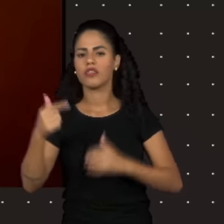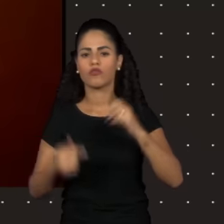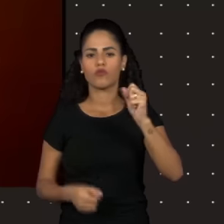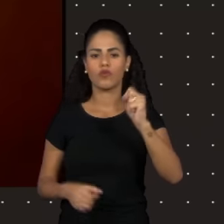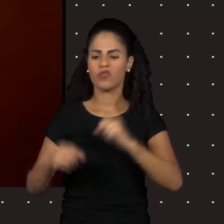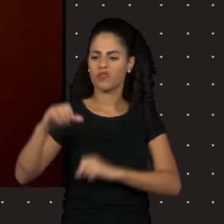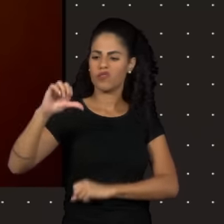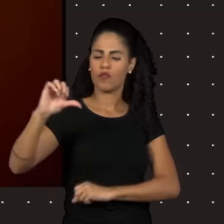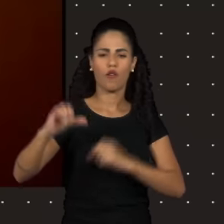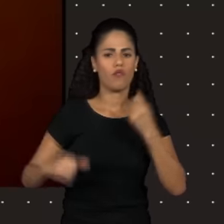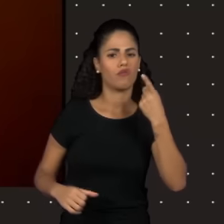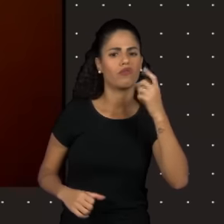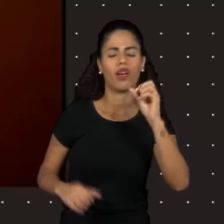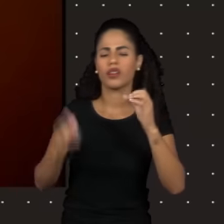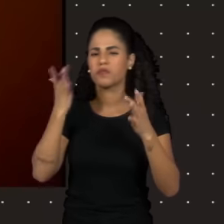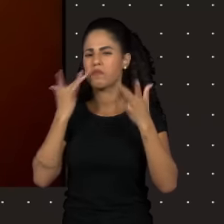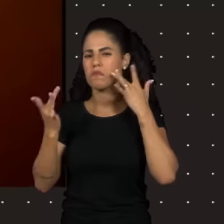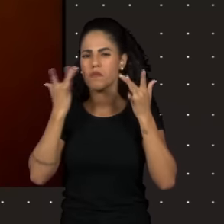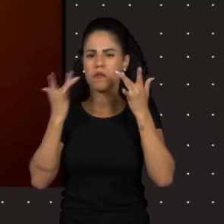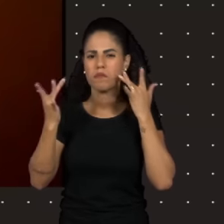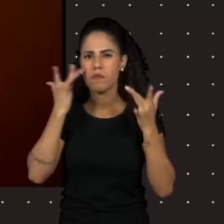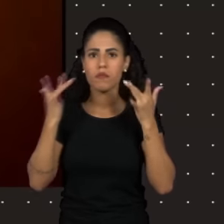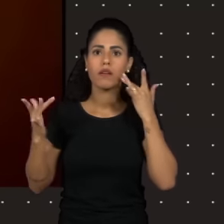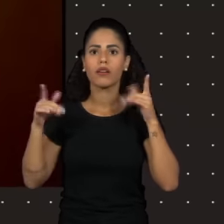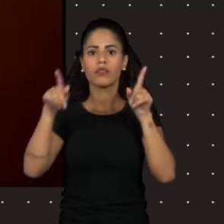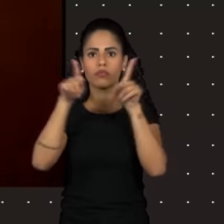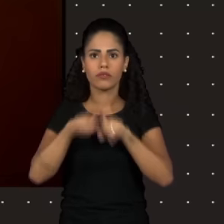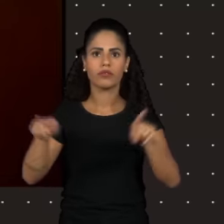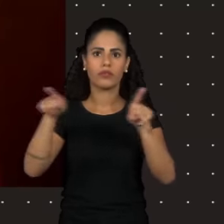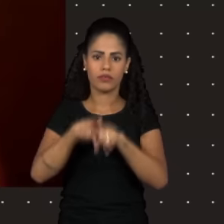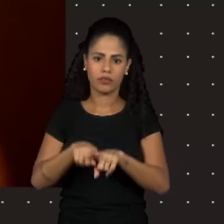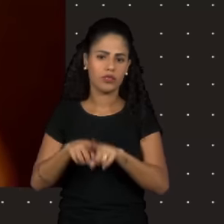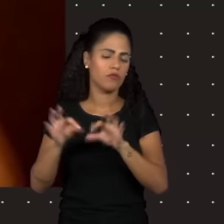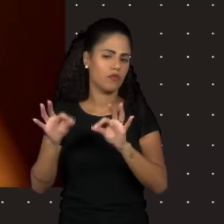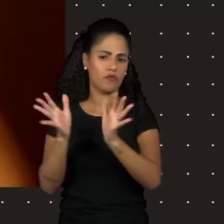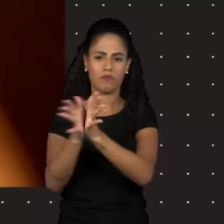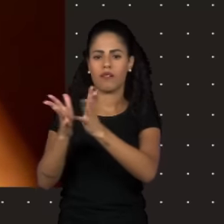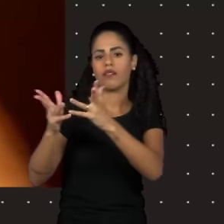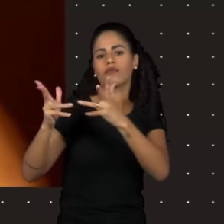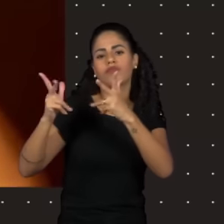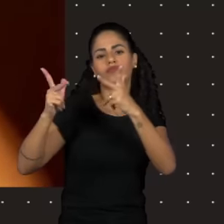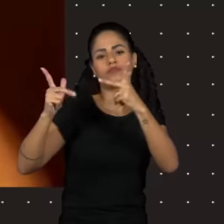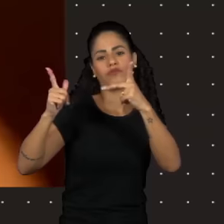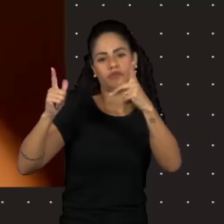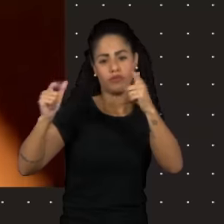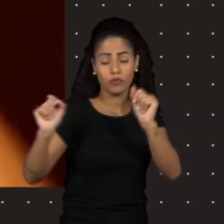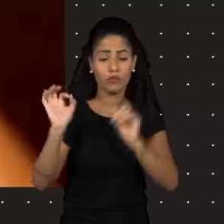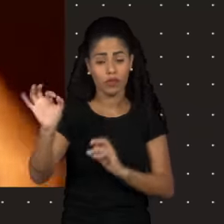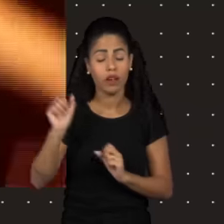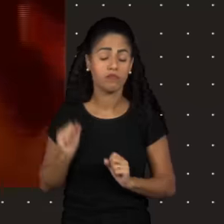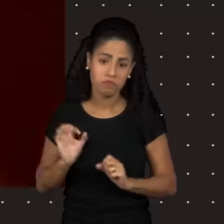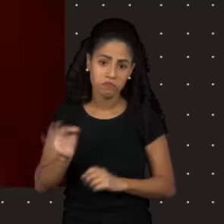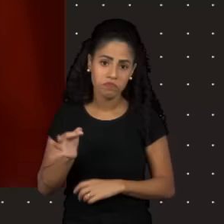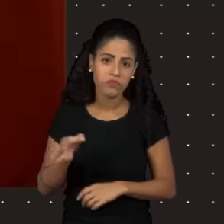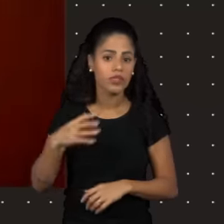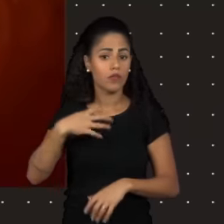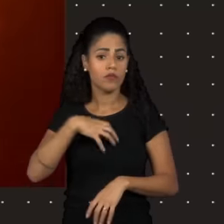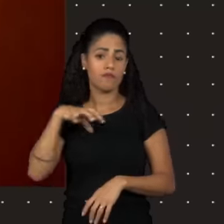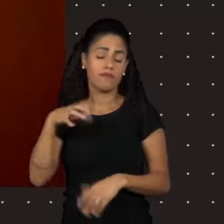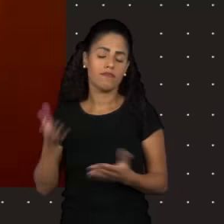8, 7, 8, 9, 10 espetáculos, até na Croácia, na companhia de ópera, na Dry Opera Company. Então, é isso.